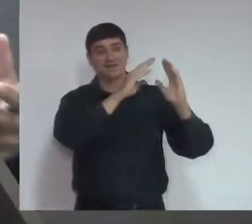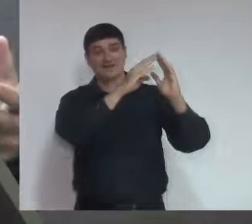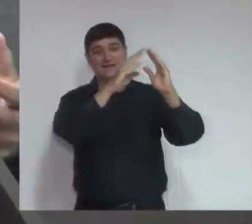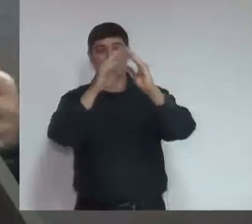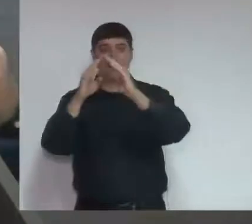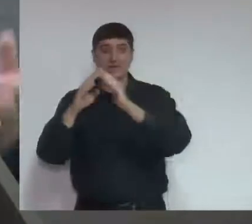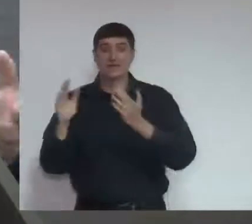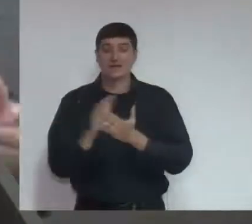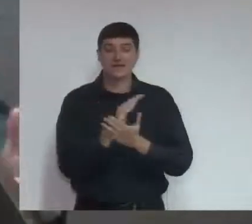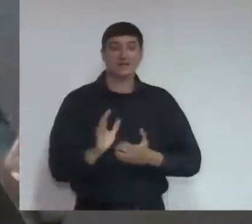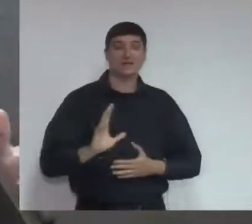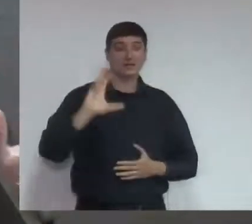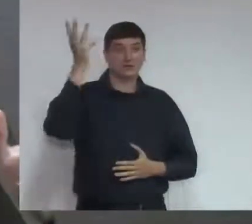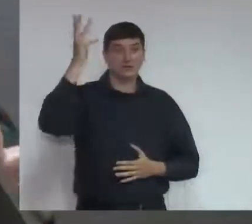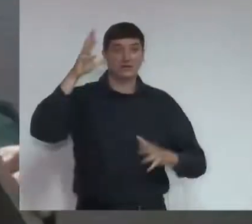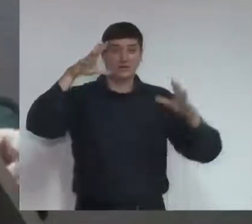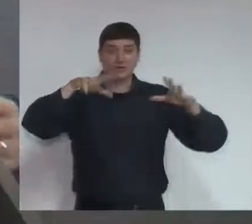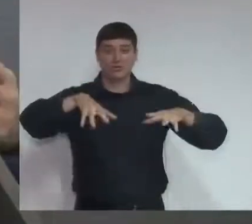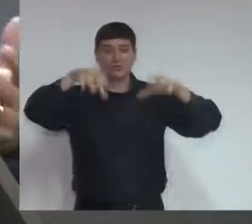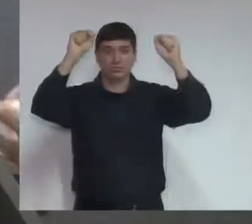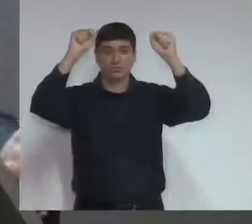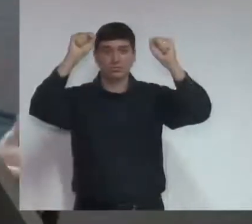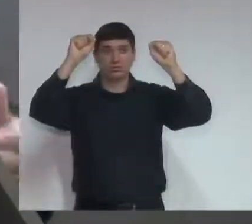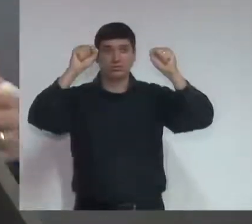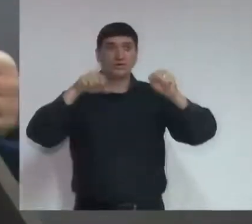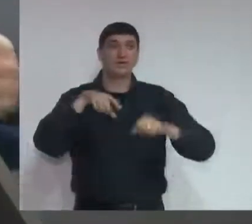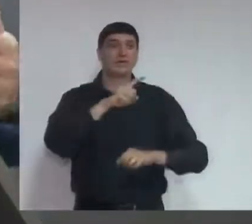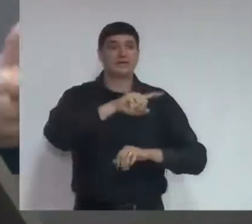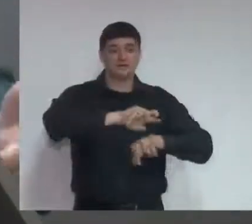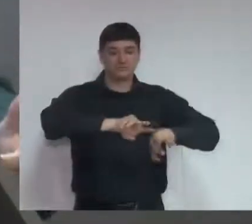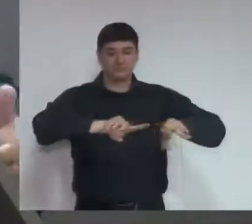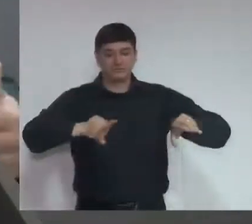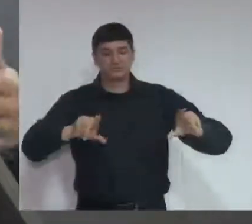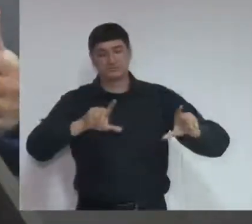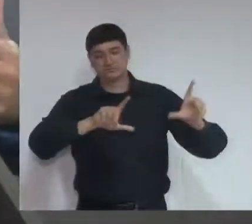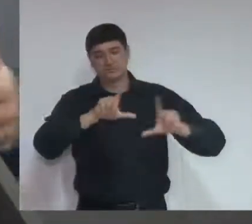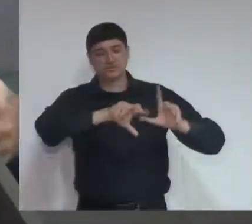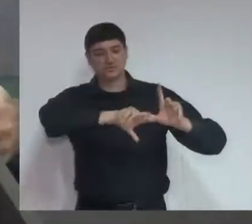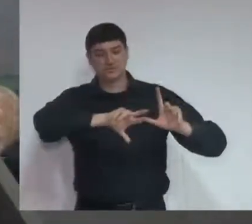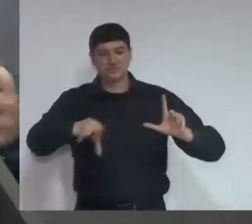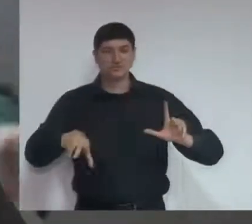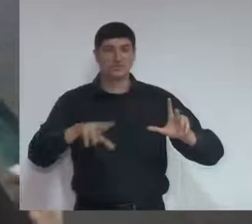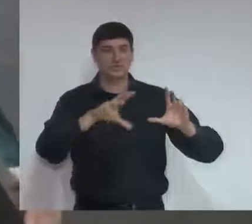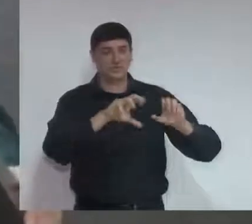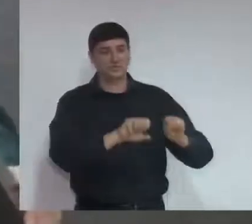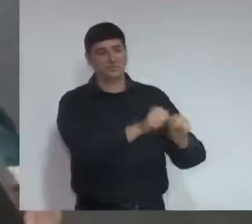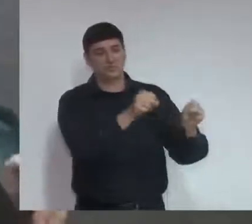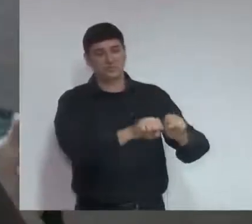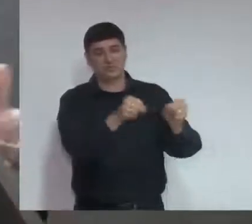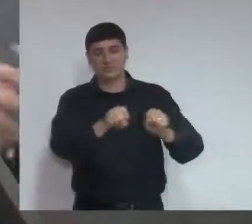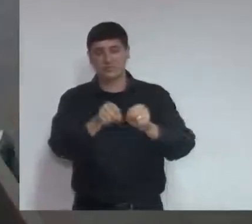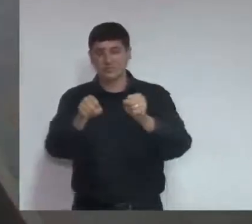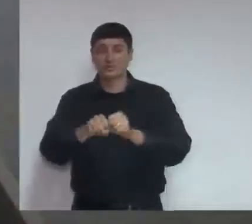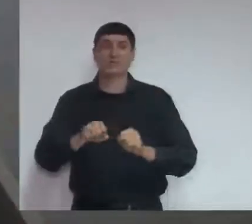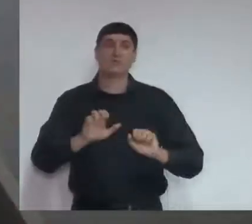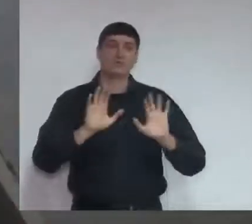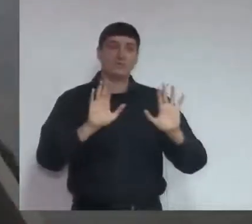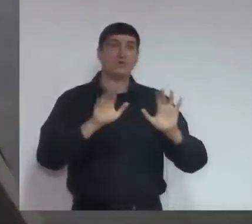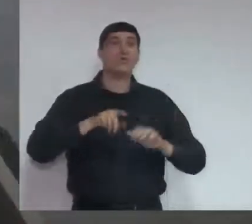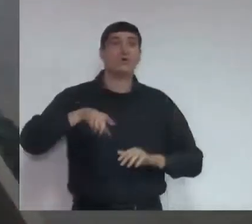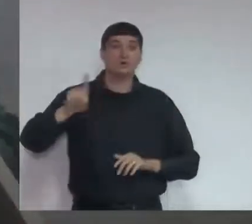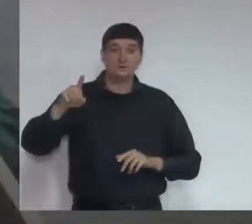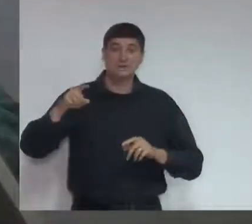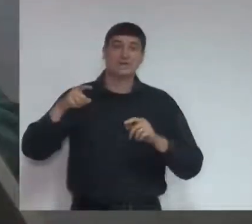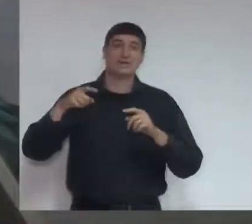perda provocada por uma queda de energia, aparelho doméstico, etc., é possível o ressarcimento. Eu entrei em